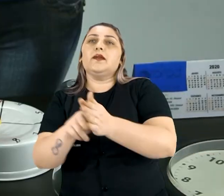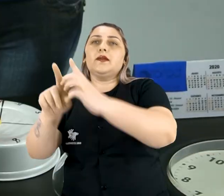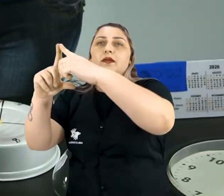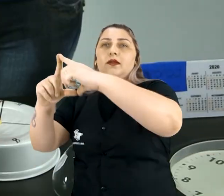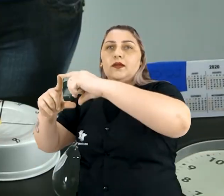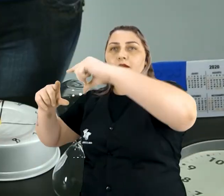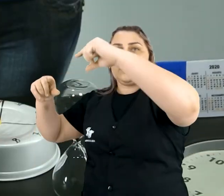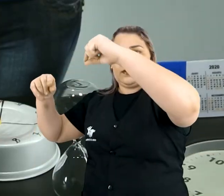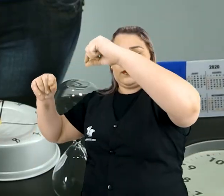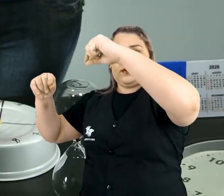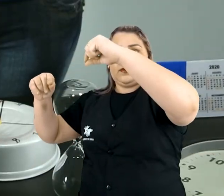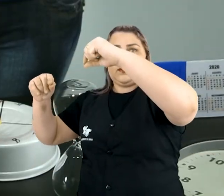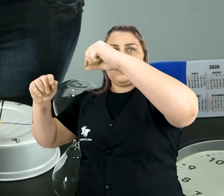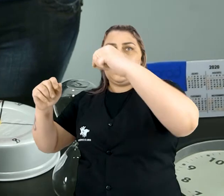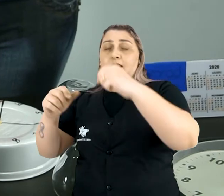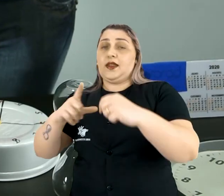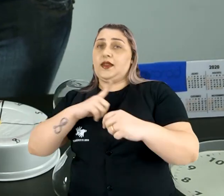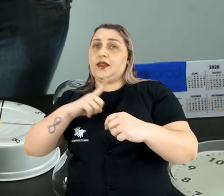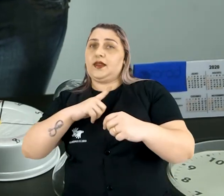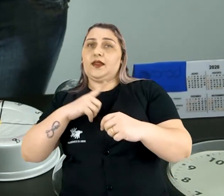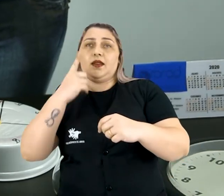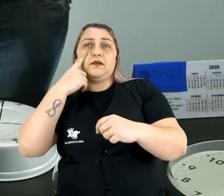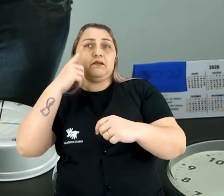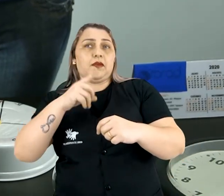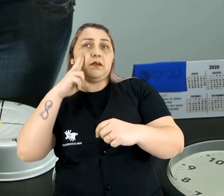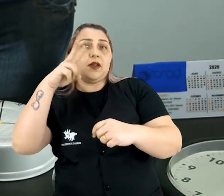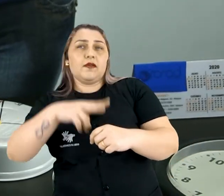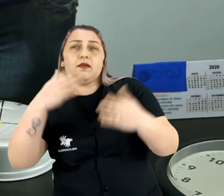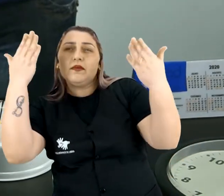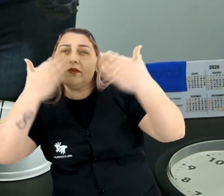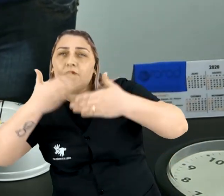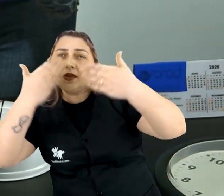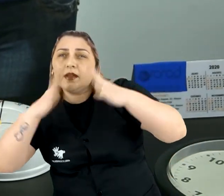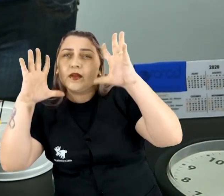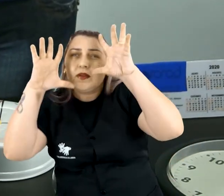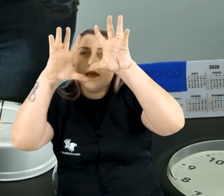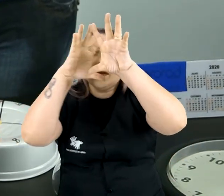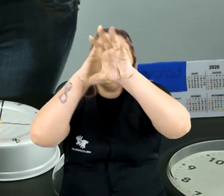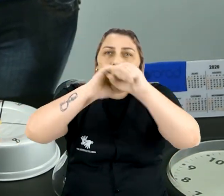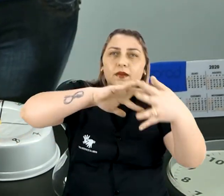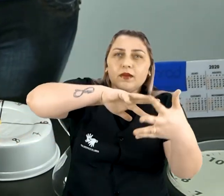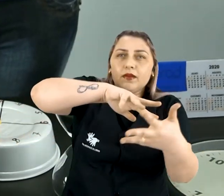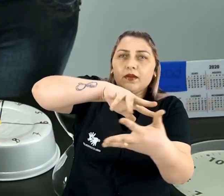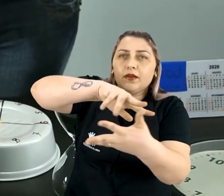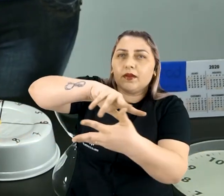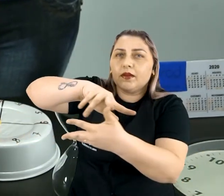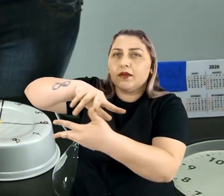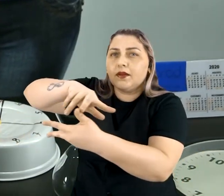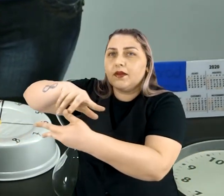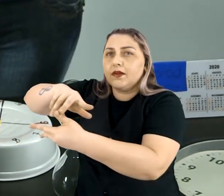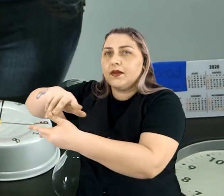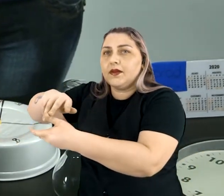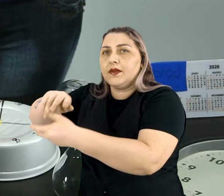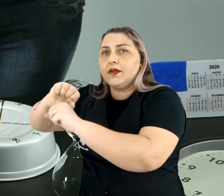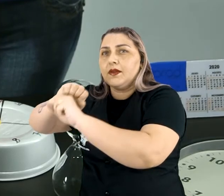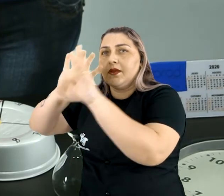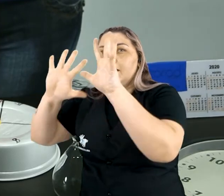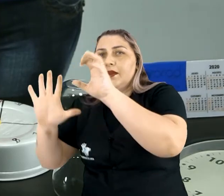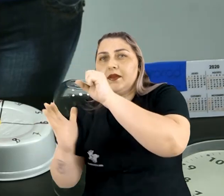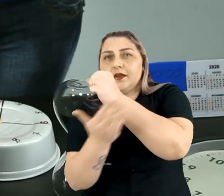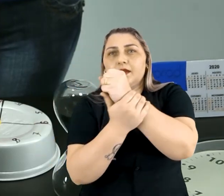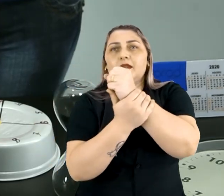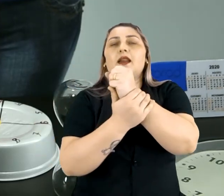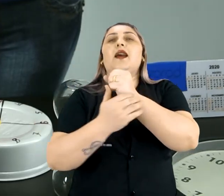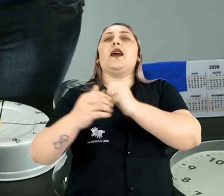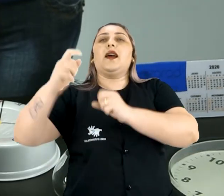para ver, porque ela já está na parte escura. Quando a Terra está se movimentando, aí fica a parte escura e não dá para ver a Lua. Aí é a Lua